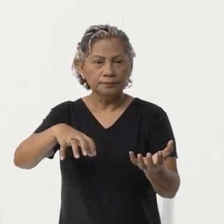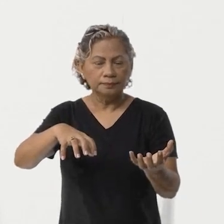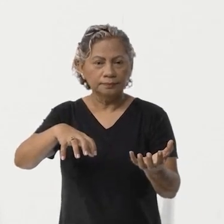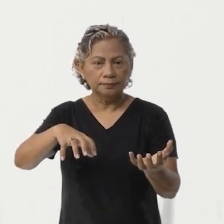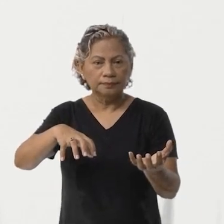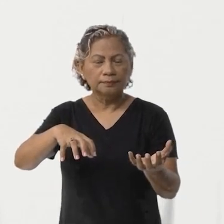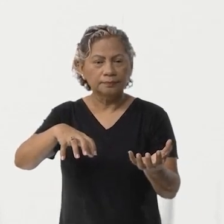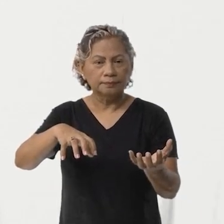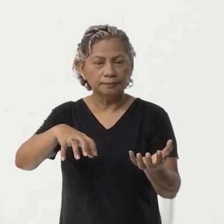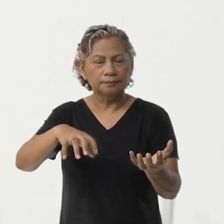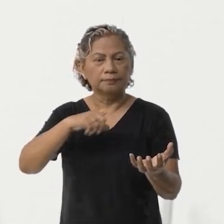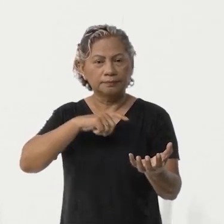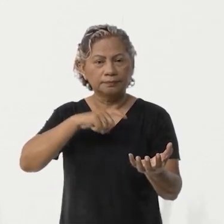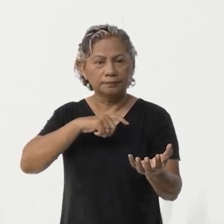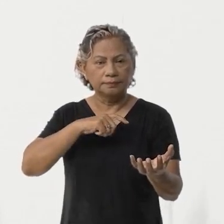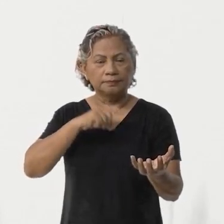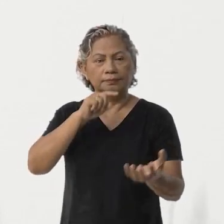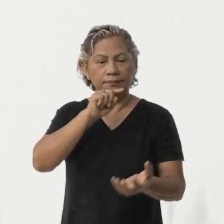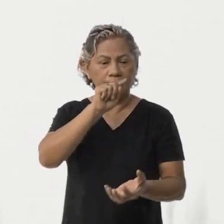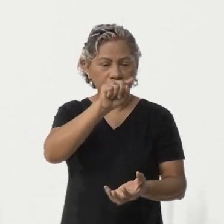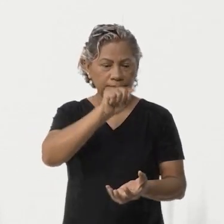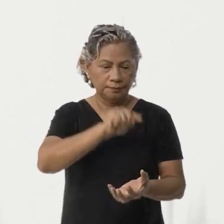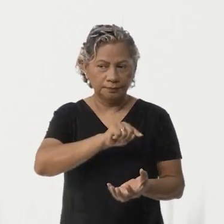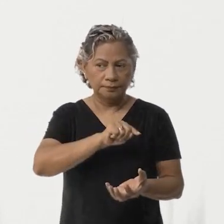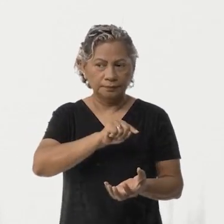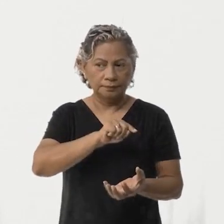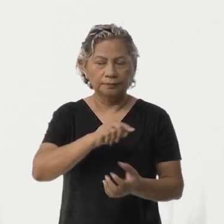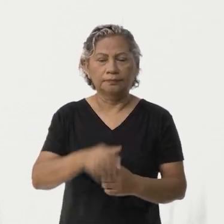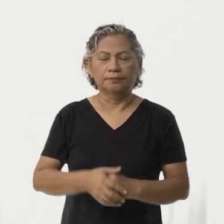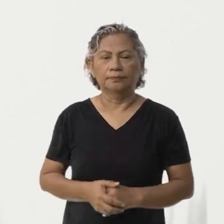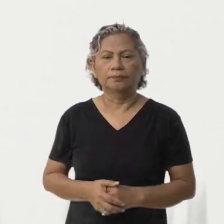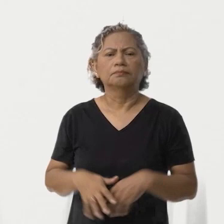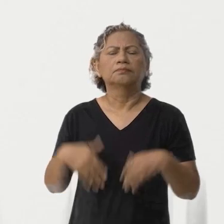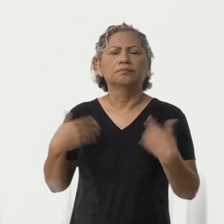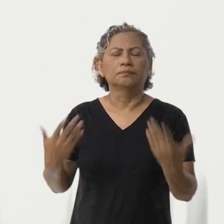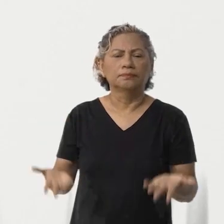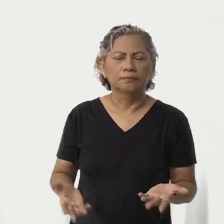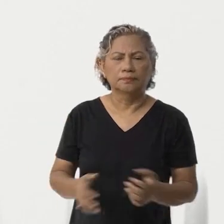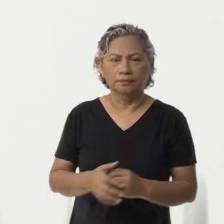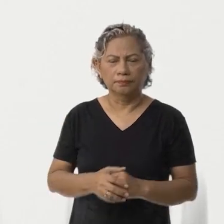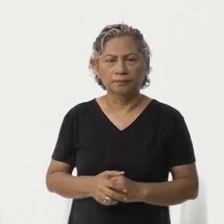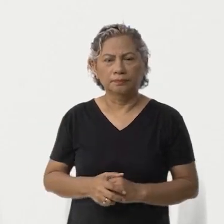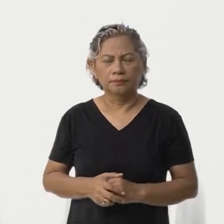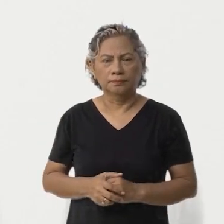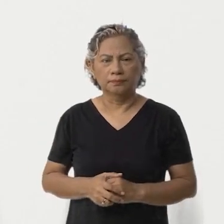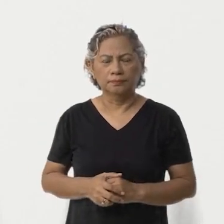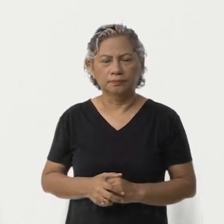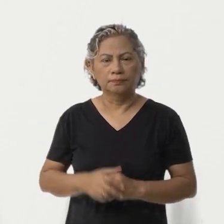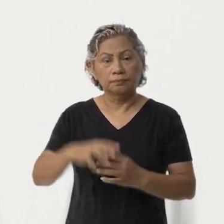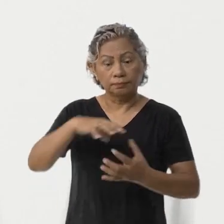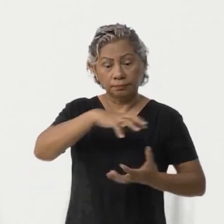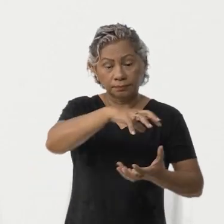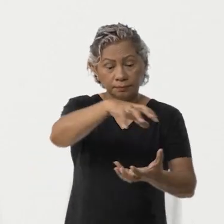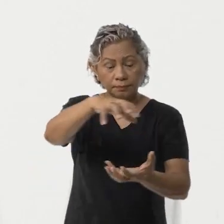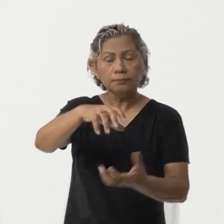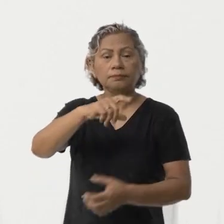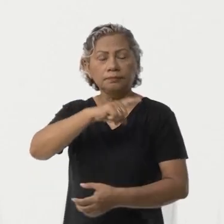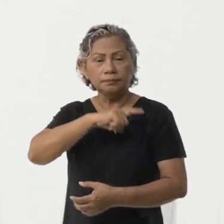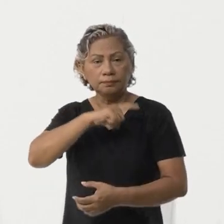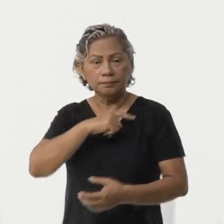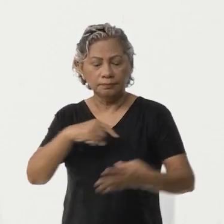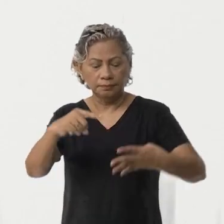um. Lembrando lá da nossa aula original, qual é o único continente que possui terras nos 4